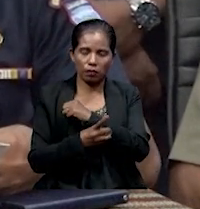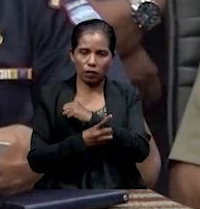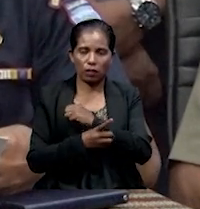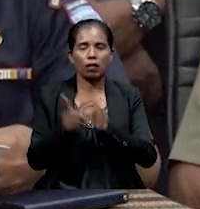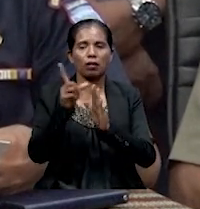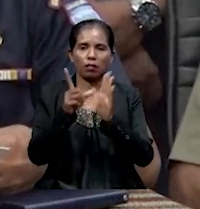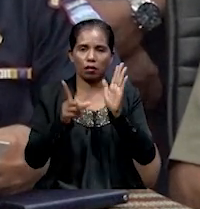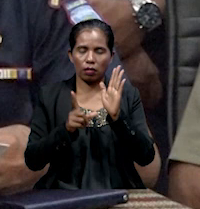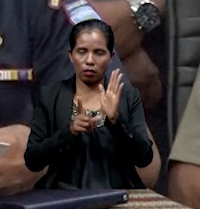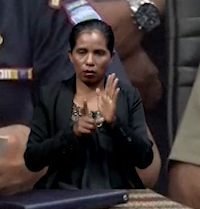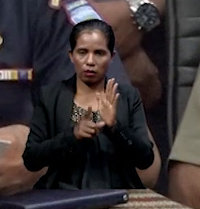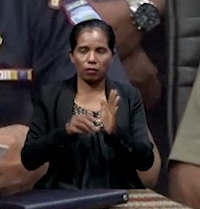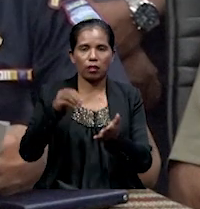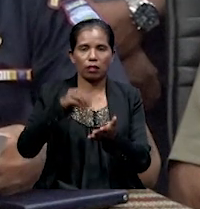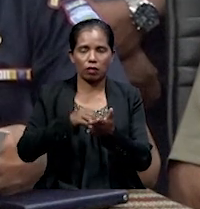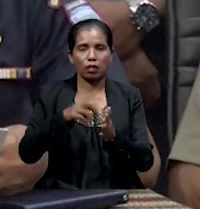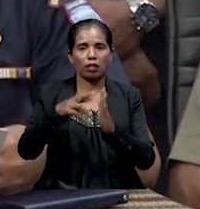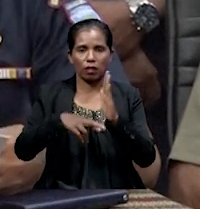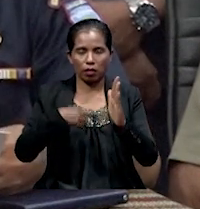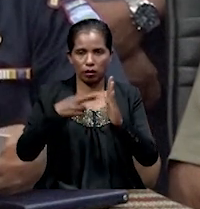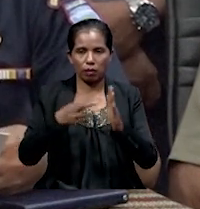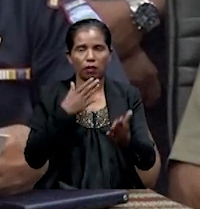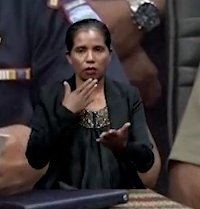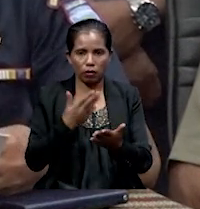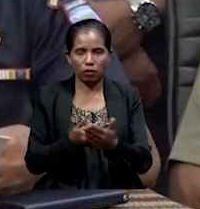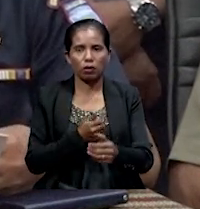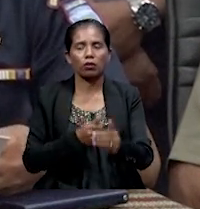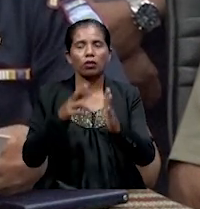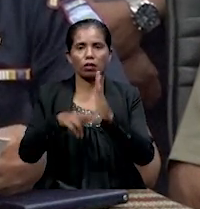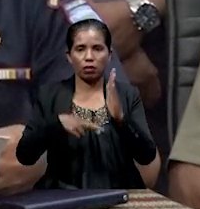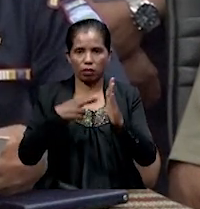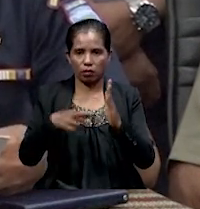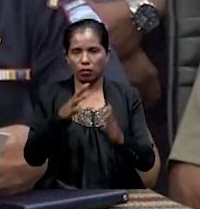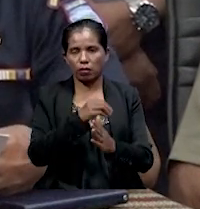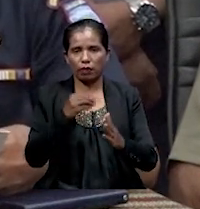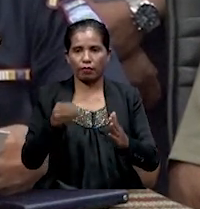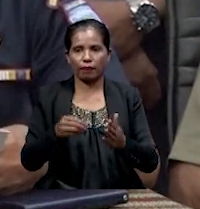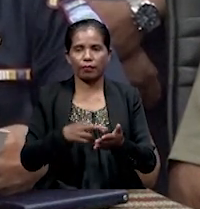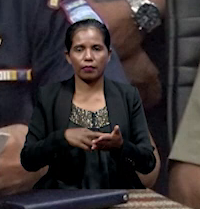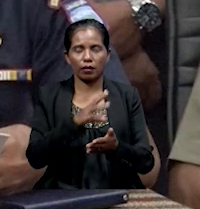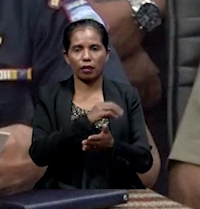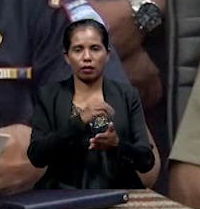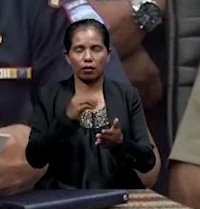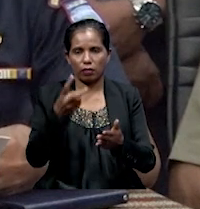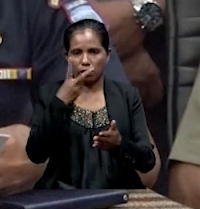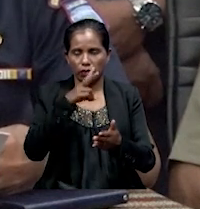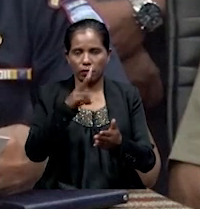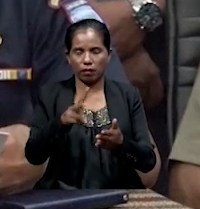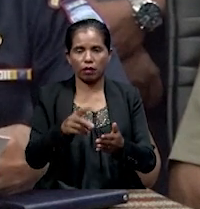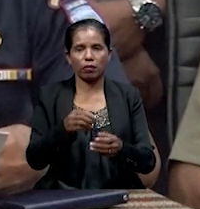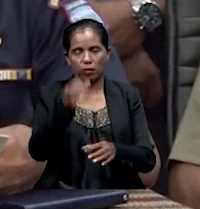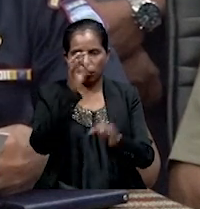lei nebe mag bigor, irregrosamente. Tui regras, aproba, regras empenhamento conjunta, ou de